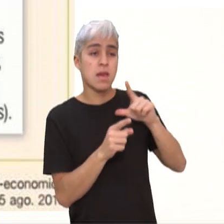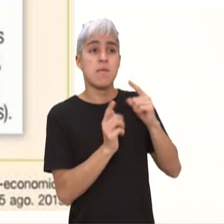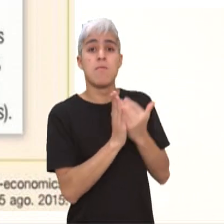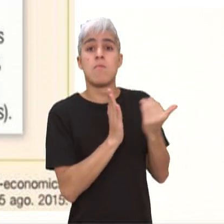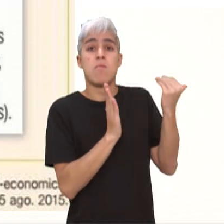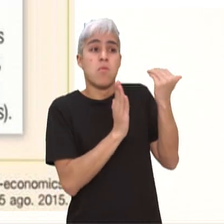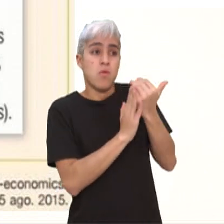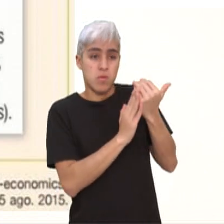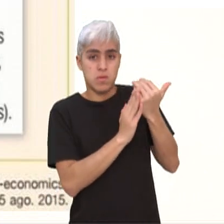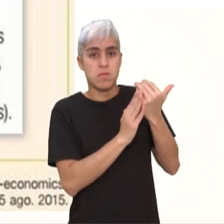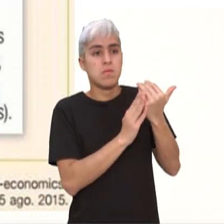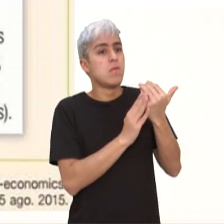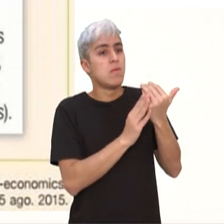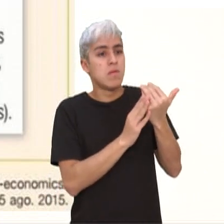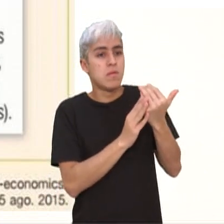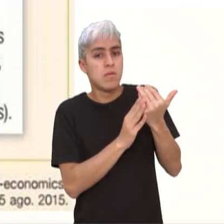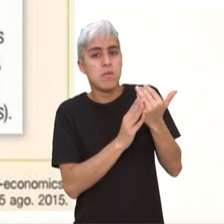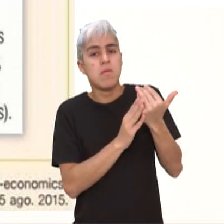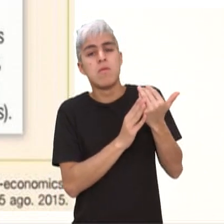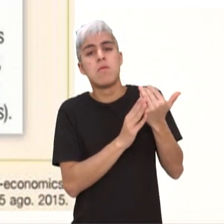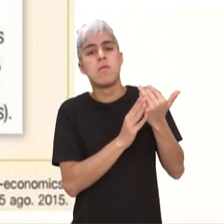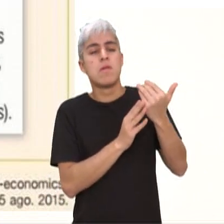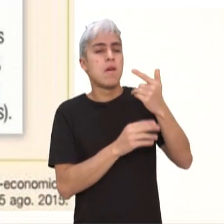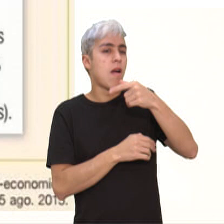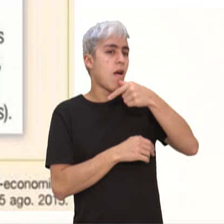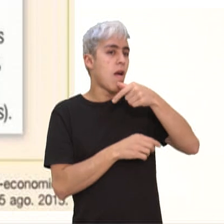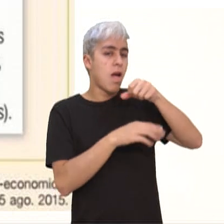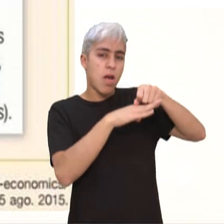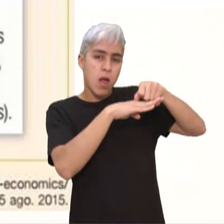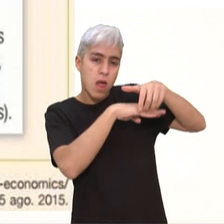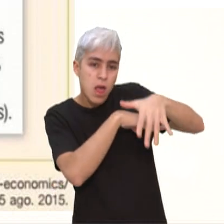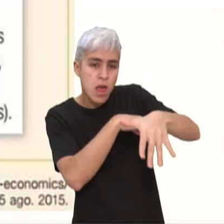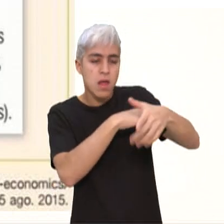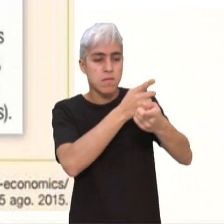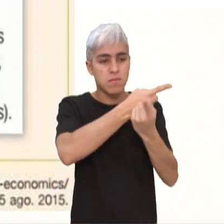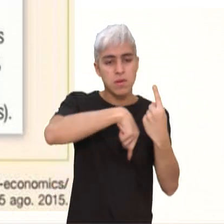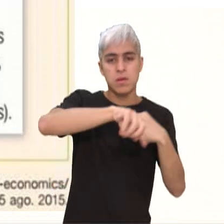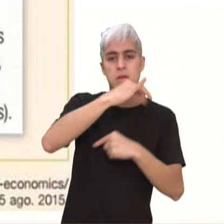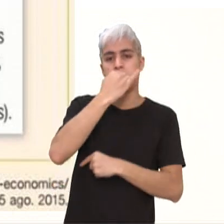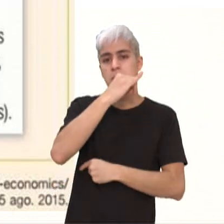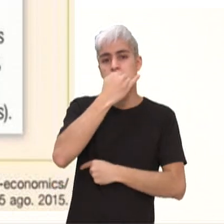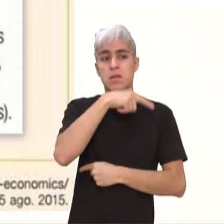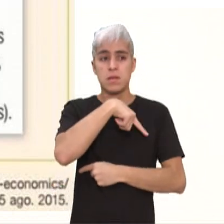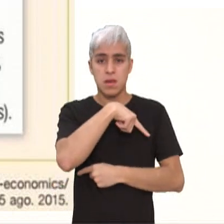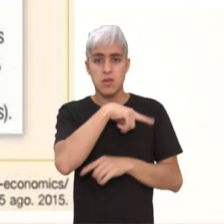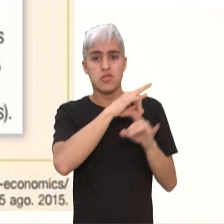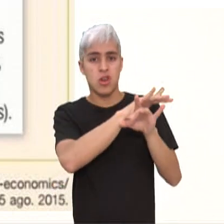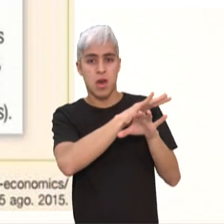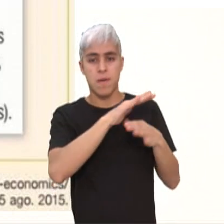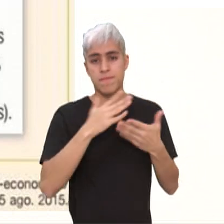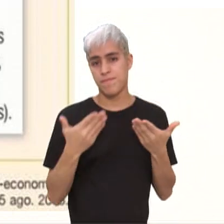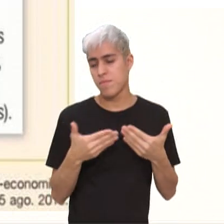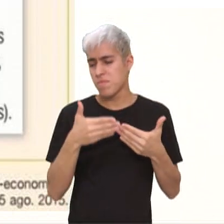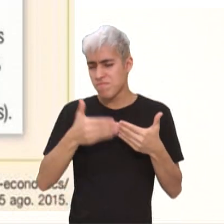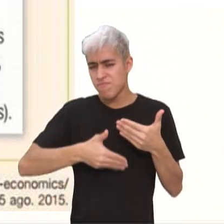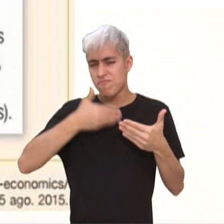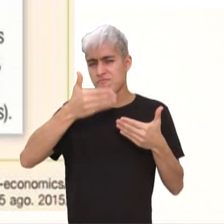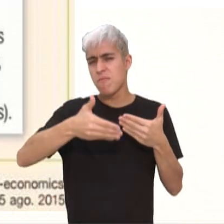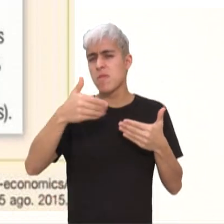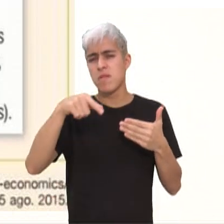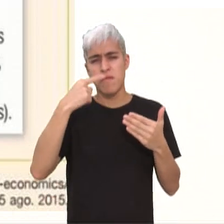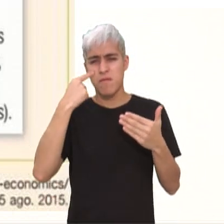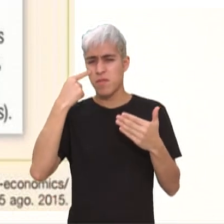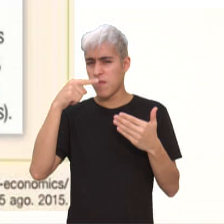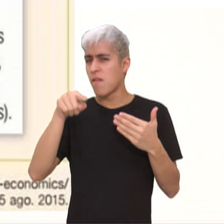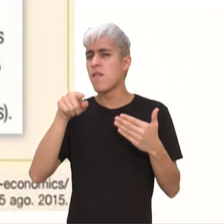de matriz de hidrelétrica, ok? E assim vai seguindo as nações, né? Se você